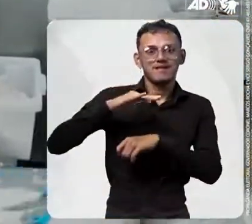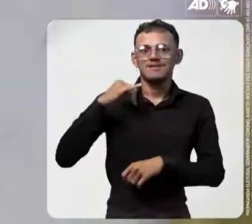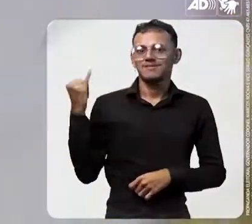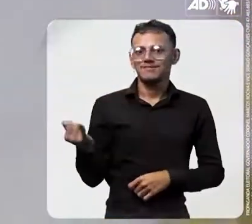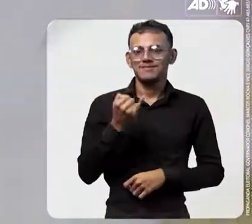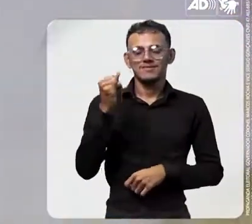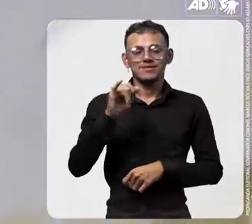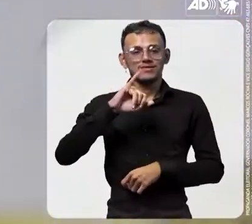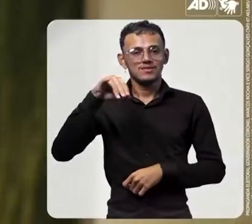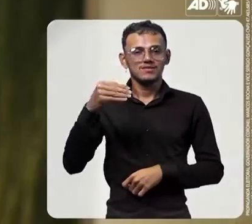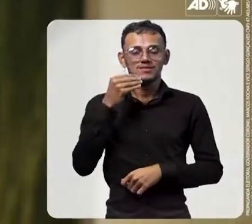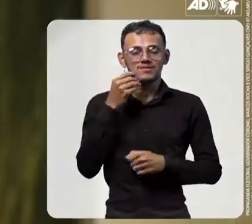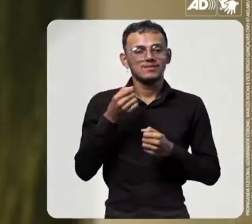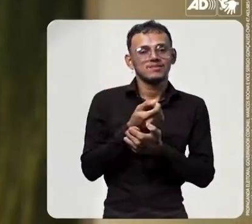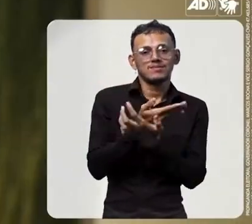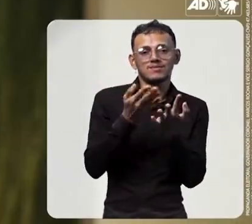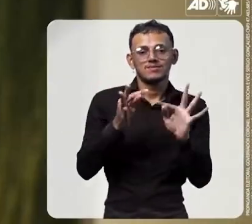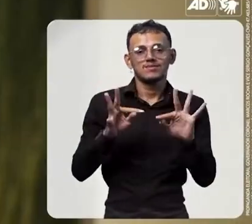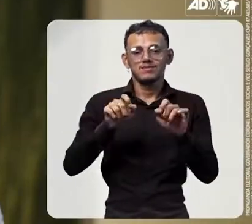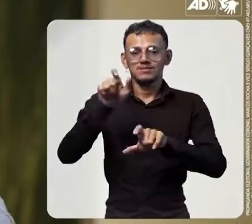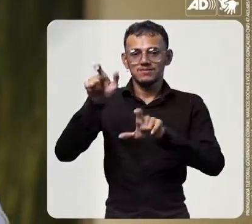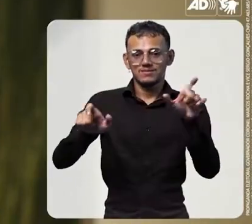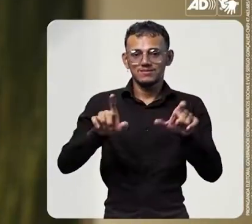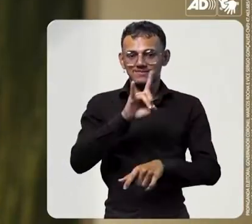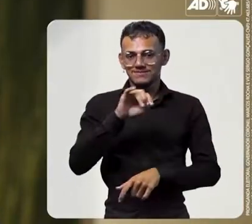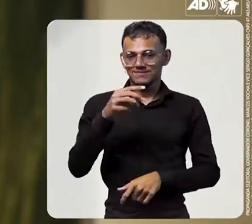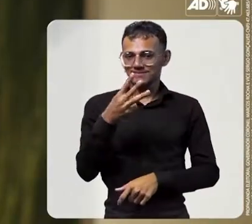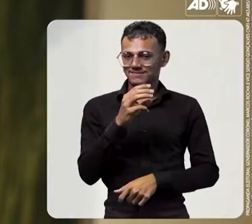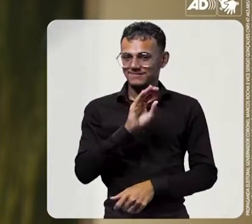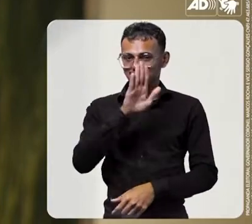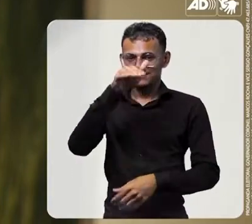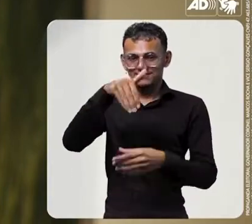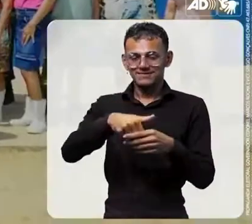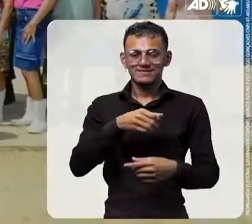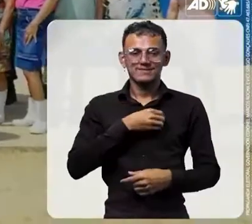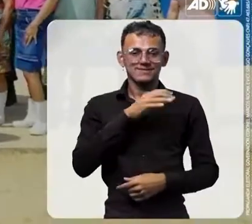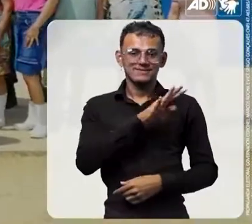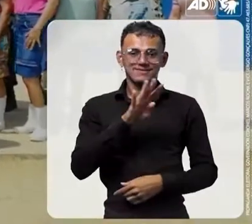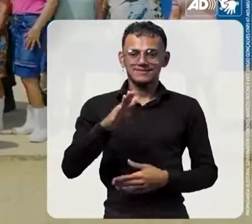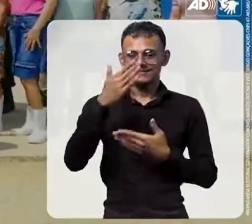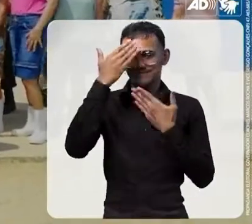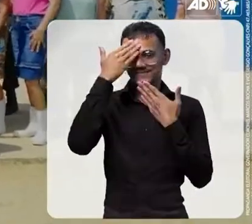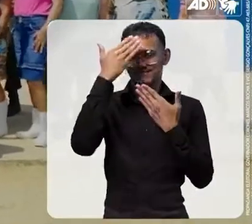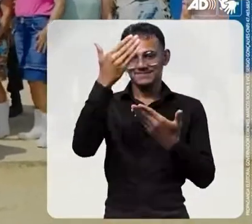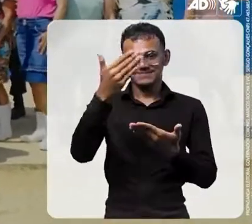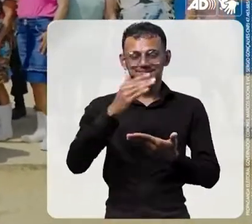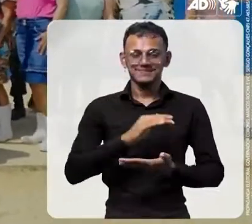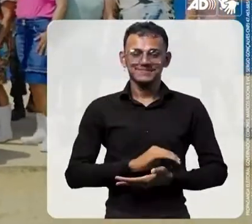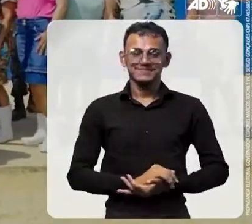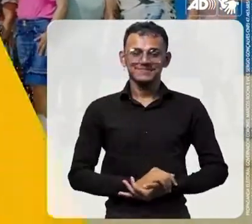oportunidades para todos. Dia 30, votem 44. Muito obrigado.